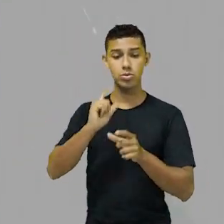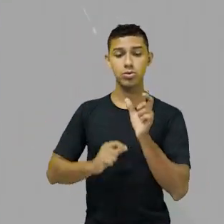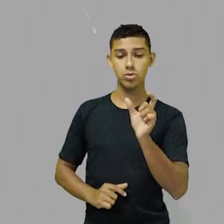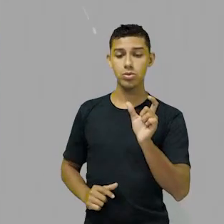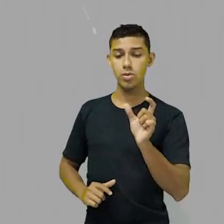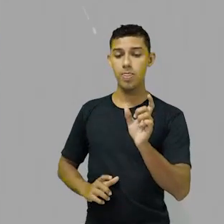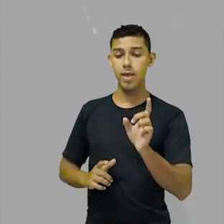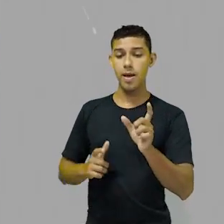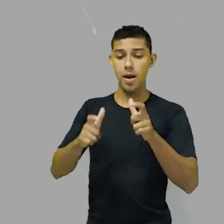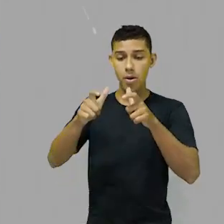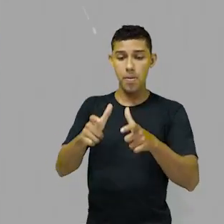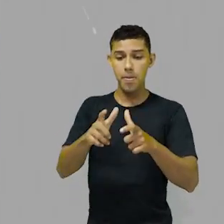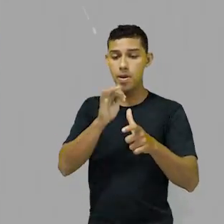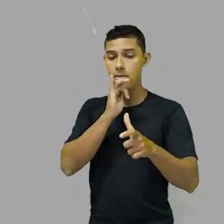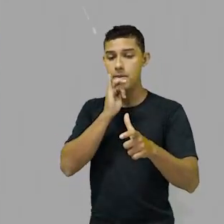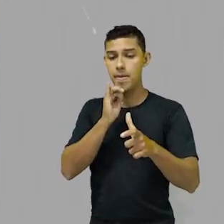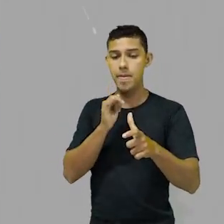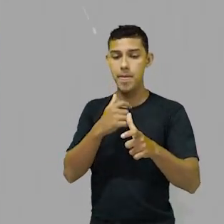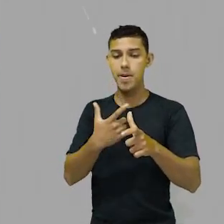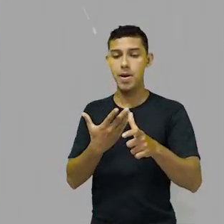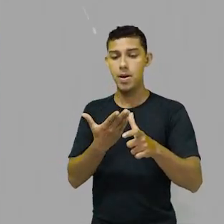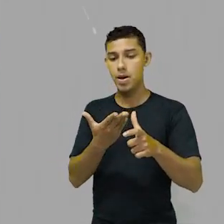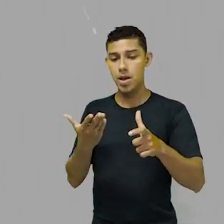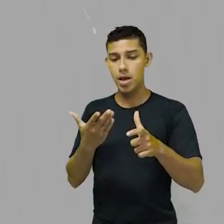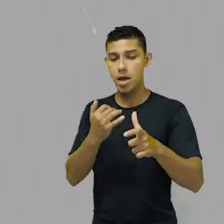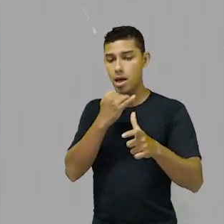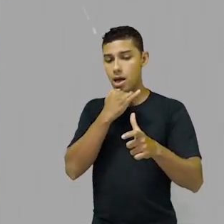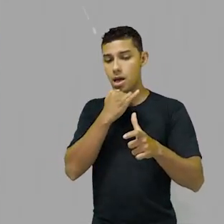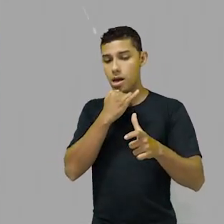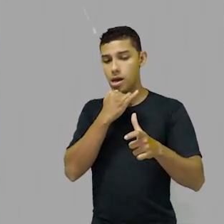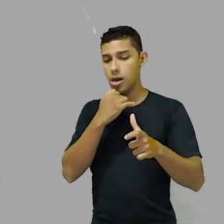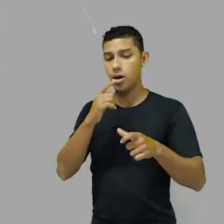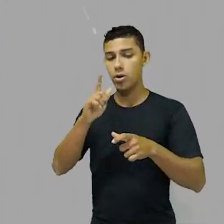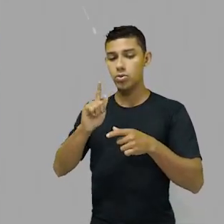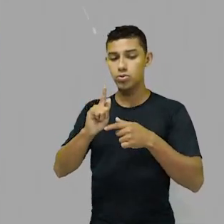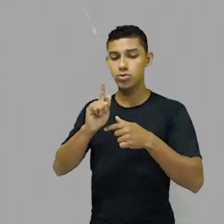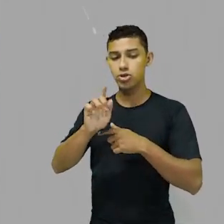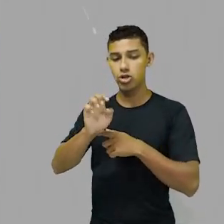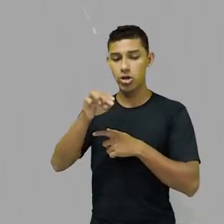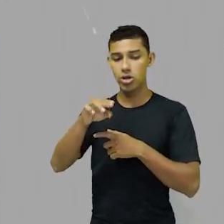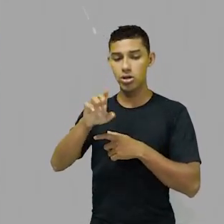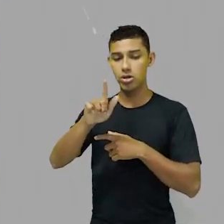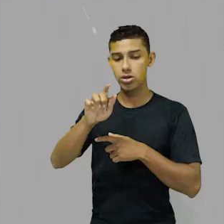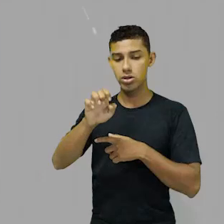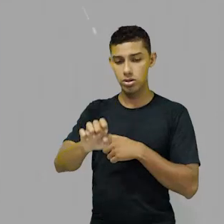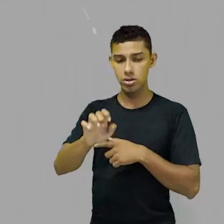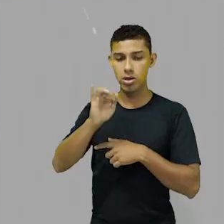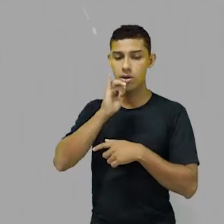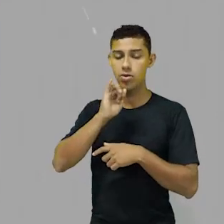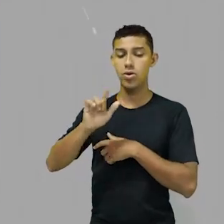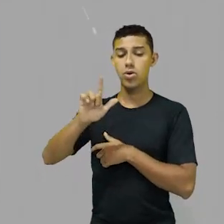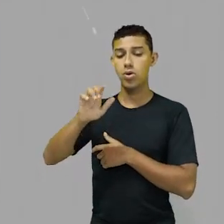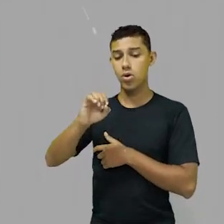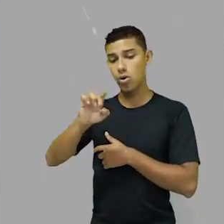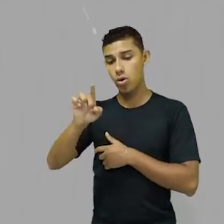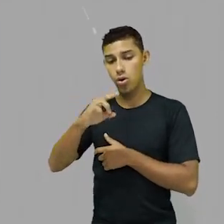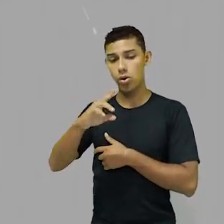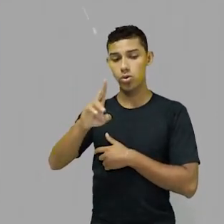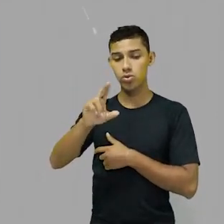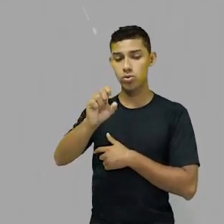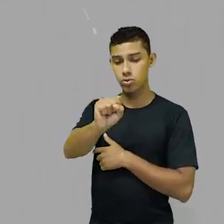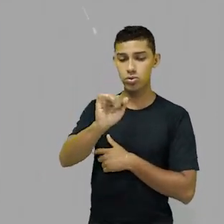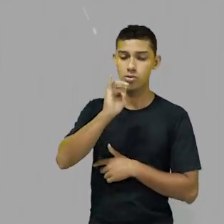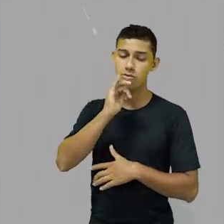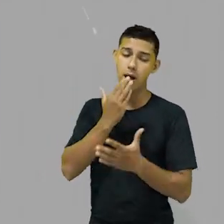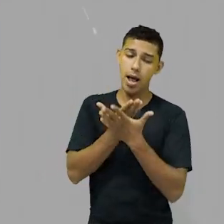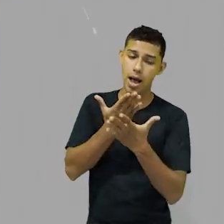está localizado. É como se fosse o endereço do gene. Nós vamos ter uma aula, né, onde nós vamos entender